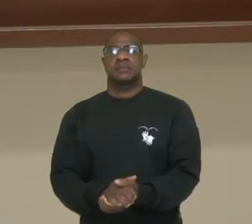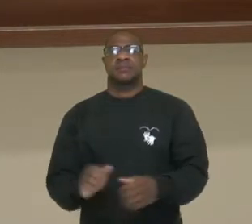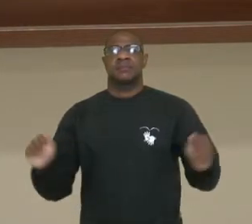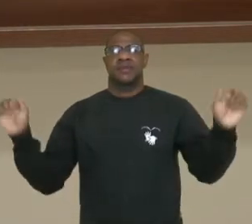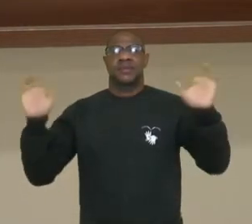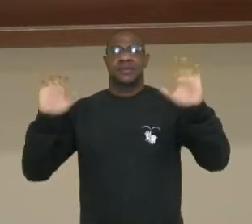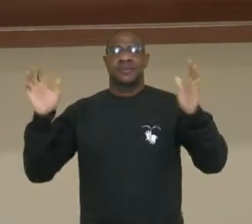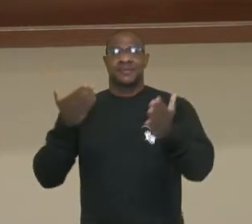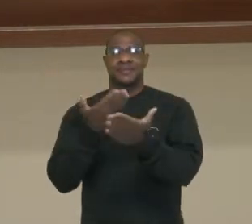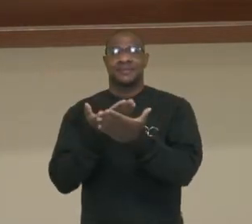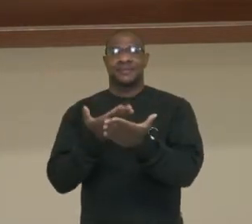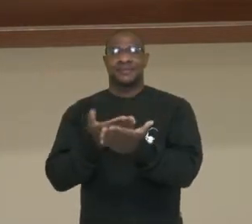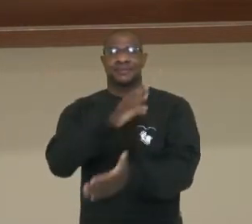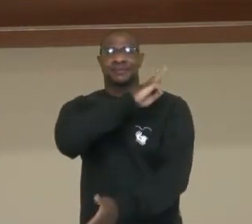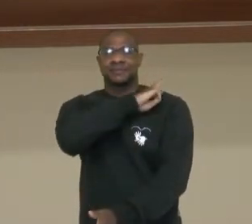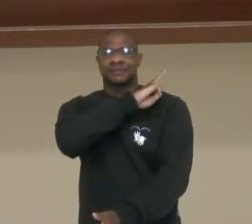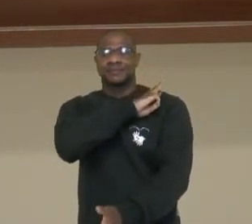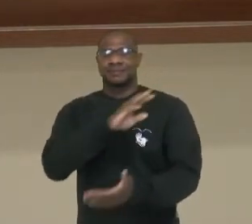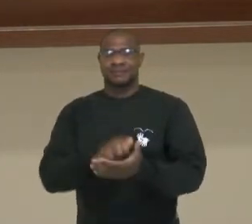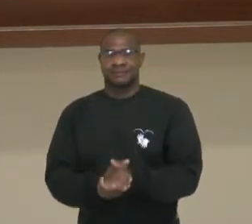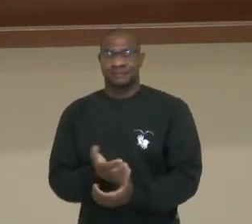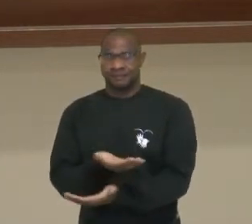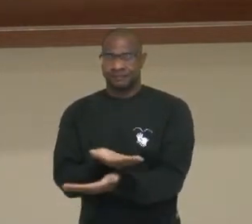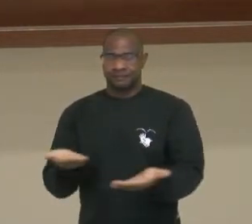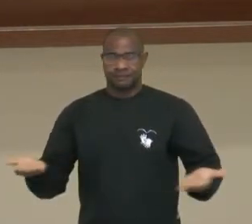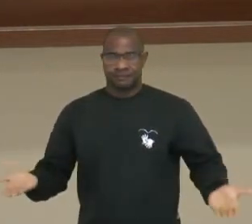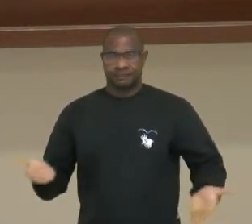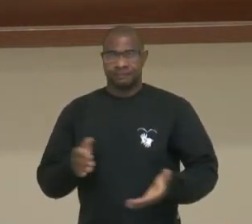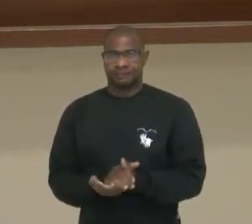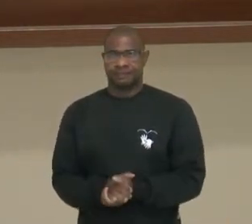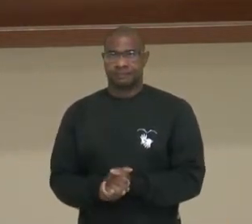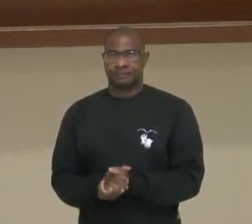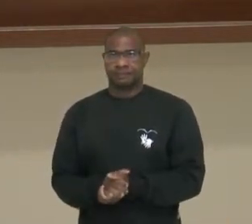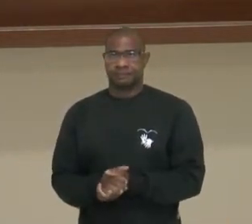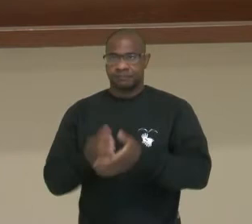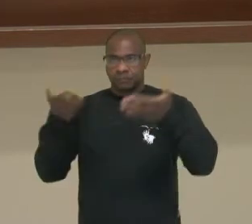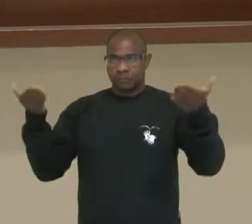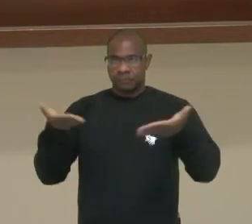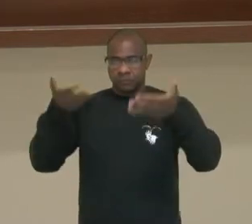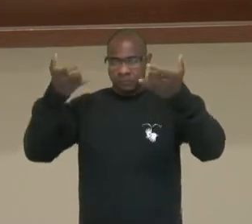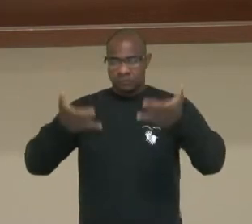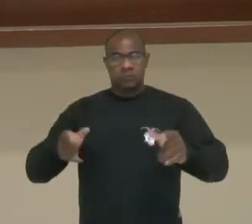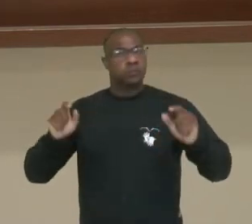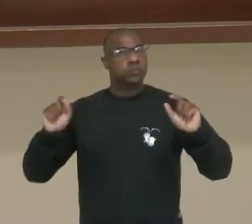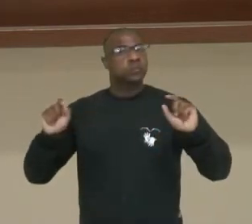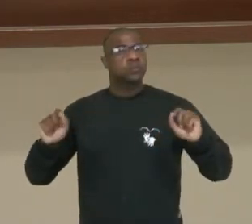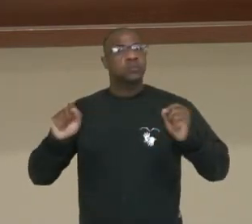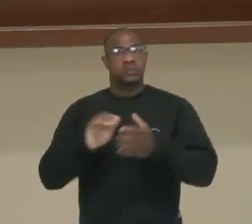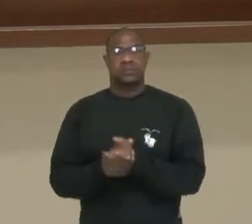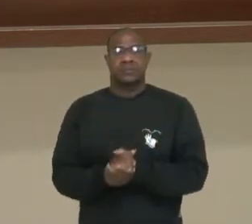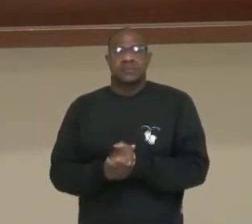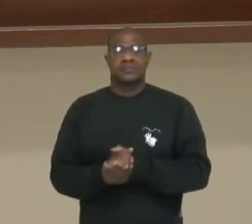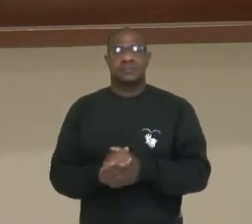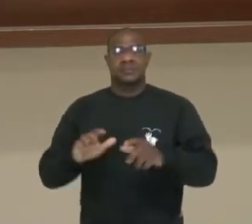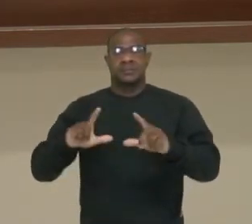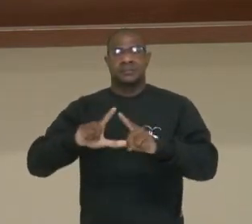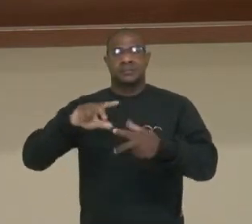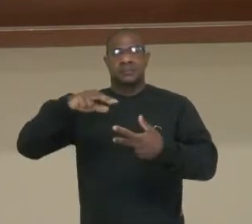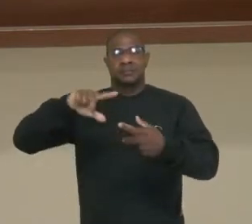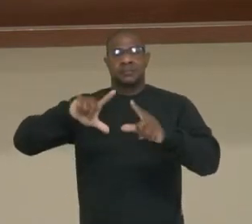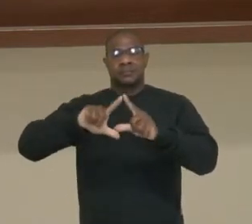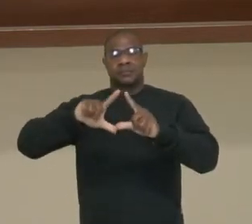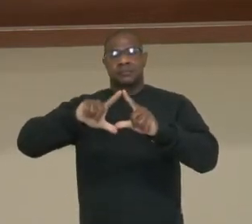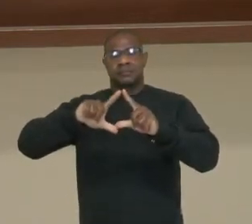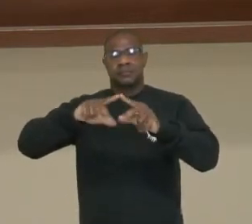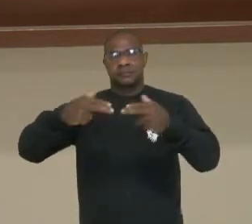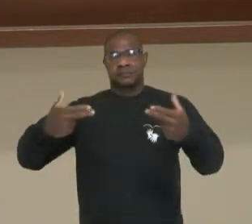Olá, estudantes da terceira série do ensino médio. Nesse vídeo vamos falar sobre geometria analítica, continuar o nosso